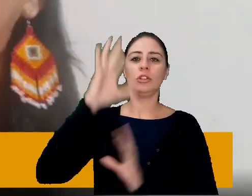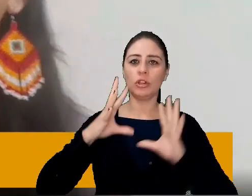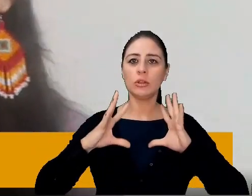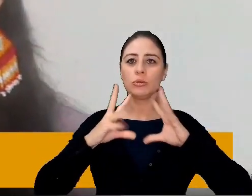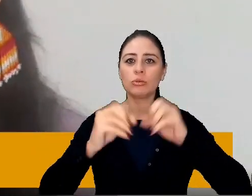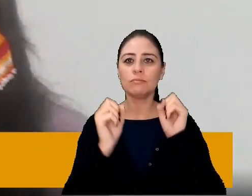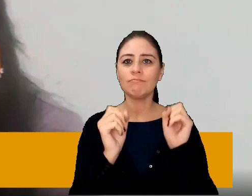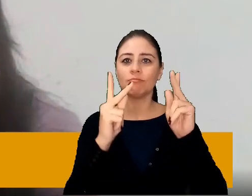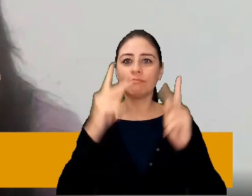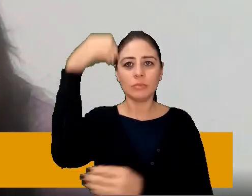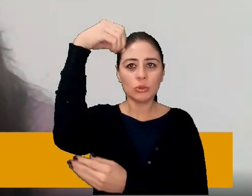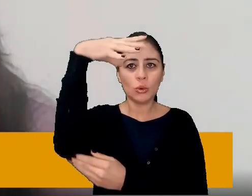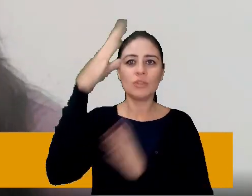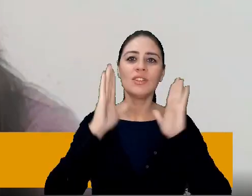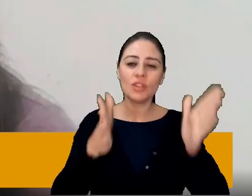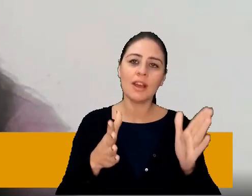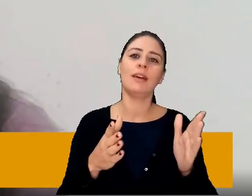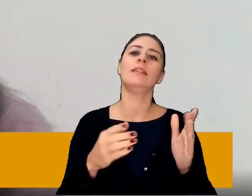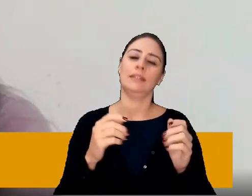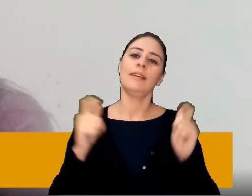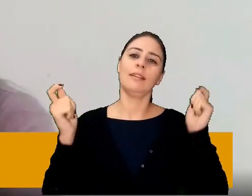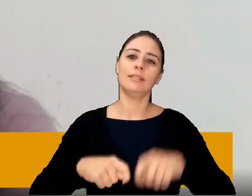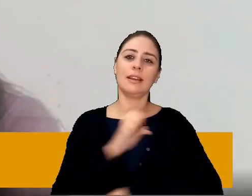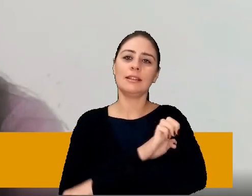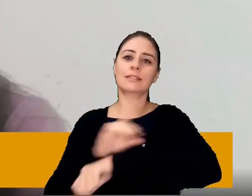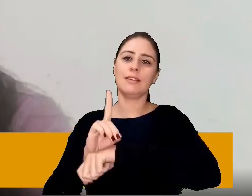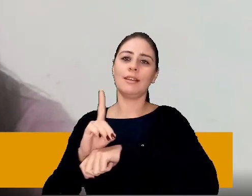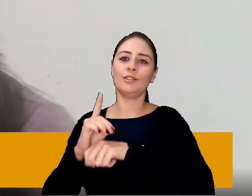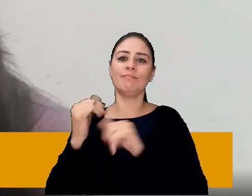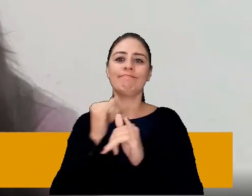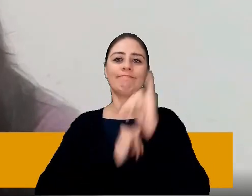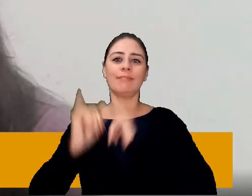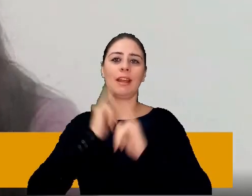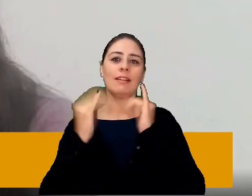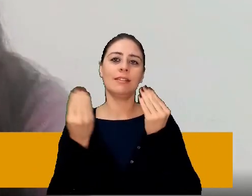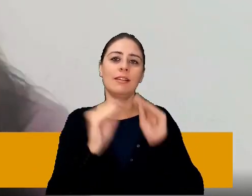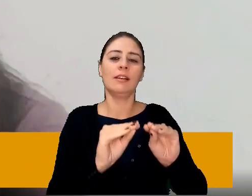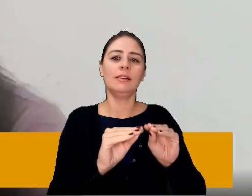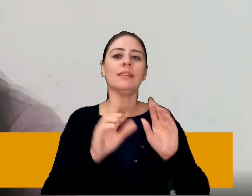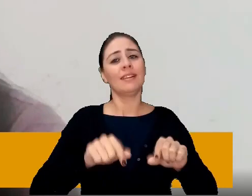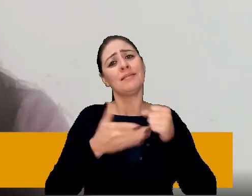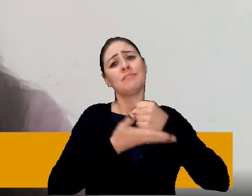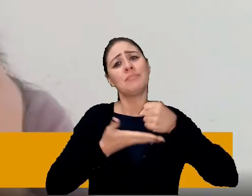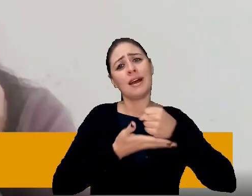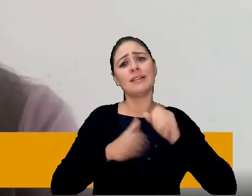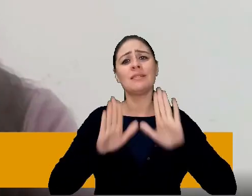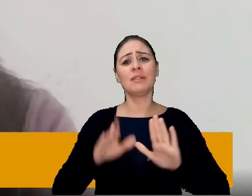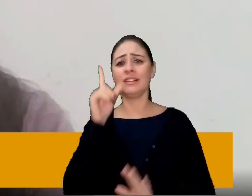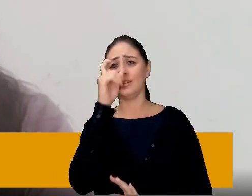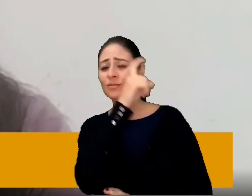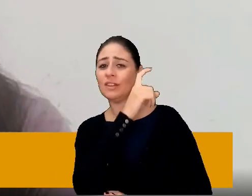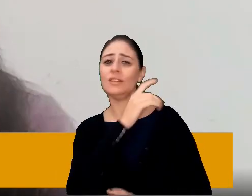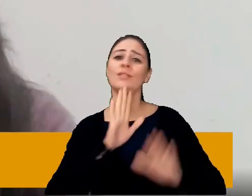caixinha, tá tudo certinho a luz para daí eles virem instalar a internet. Que são coisas, assim, básicas, mas são difíceis,